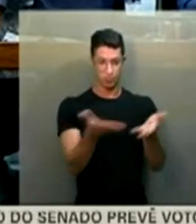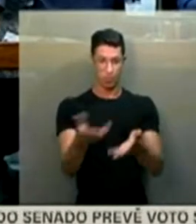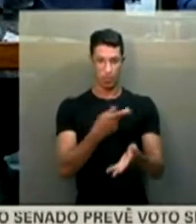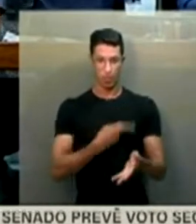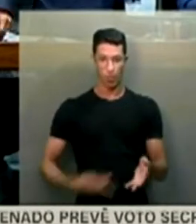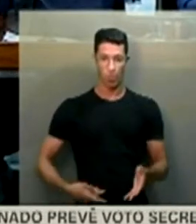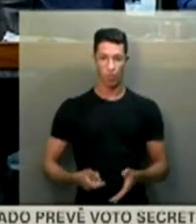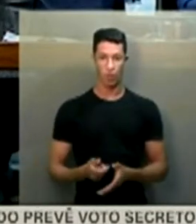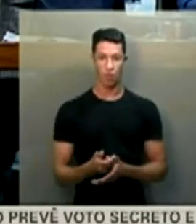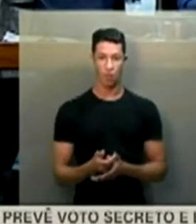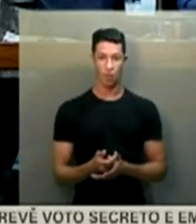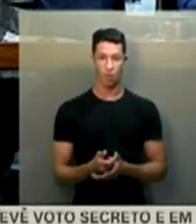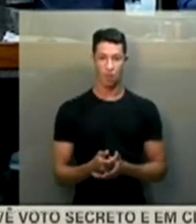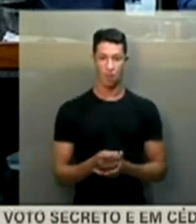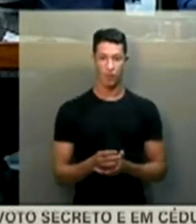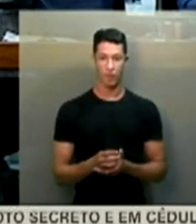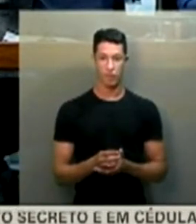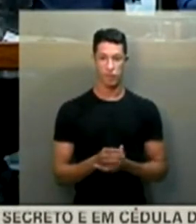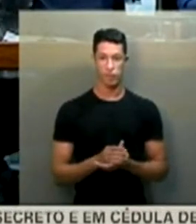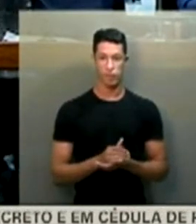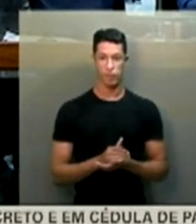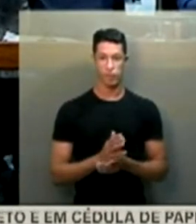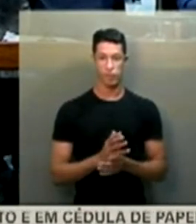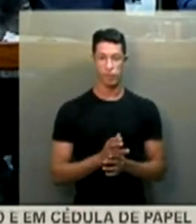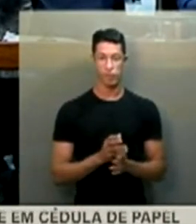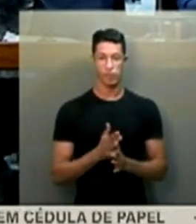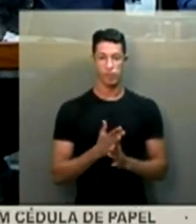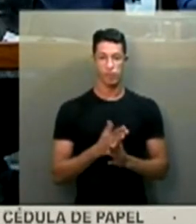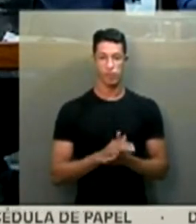presidente. Isso aqui são os envelopes.